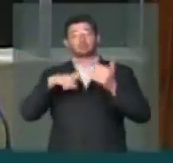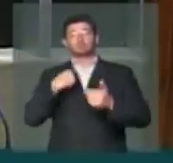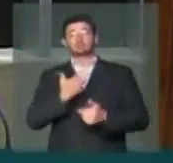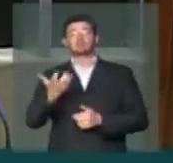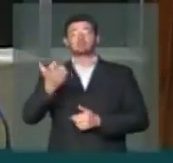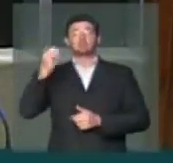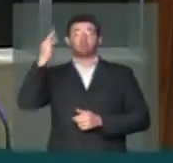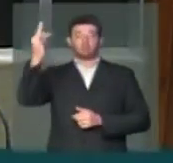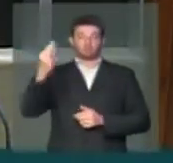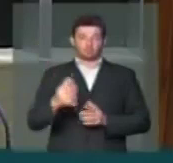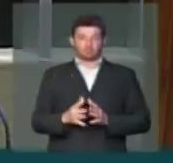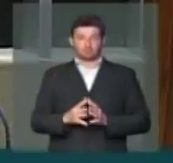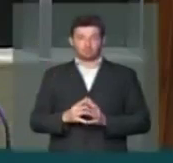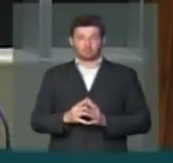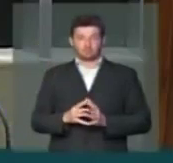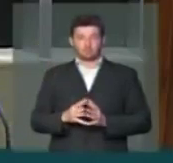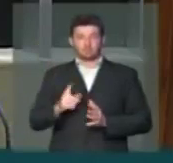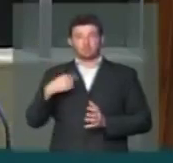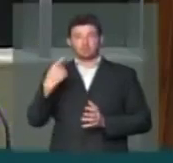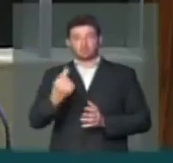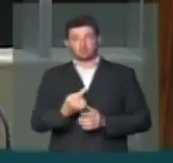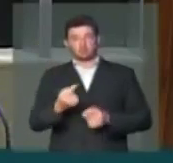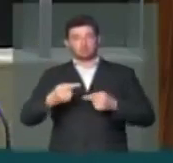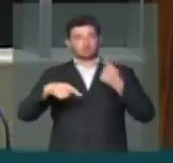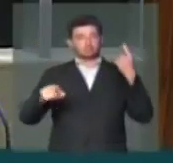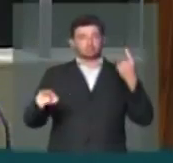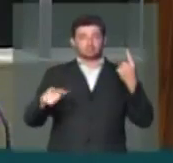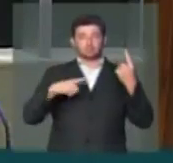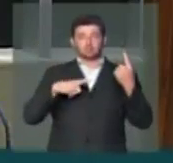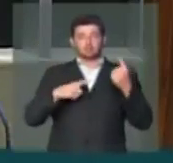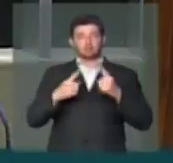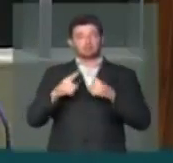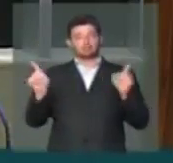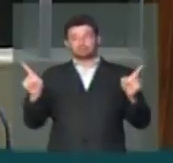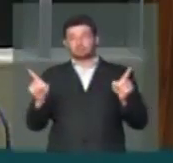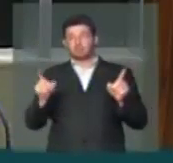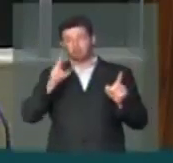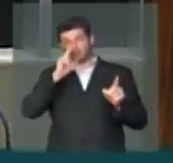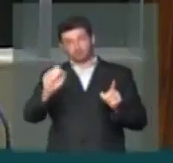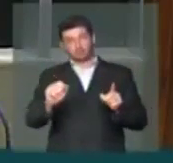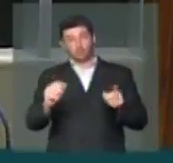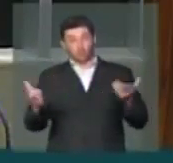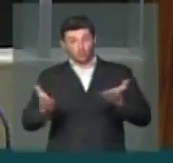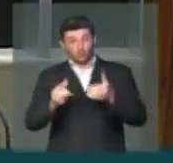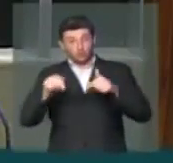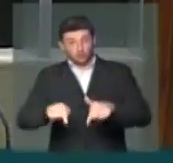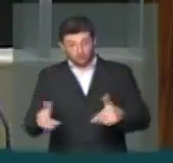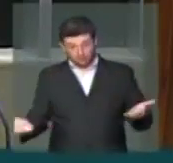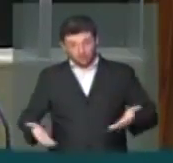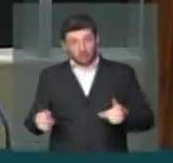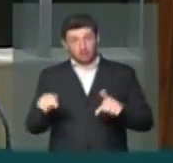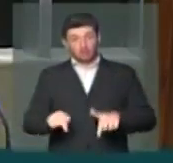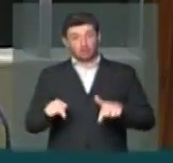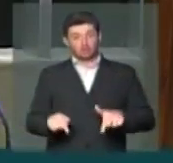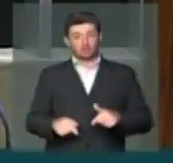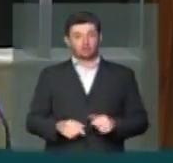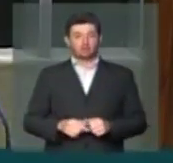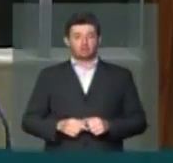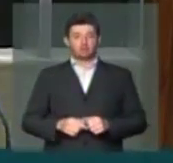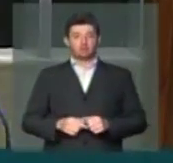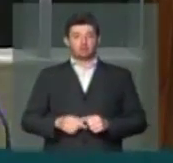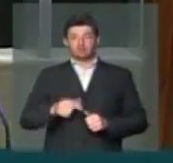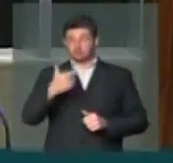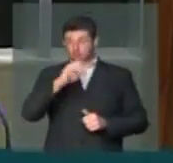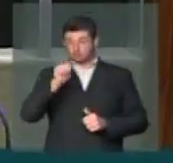que queremos. As nossas contradições são enormes hoje, aqui, agora, no final